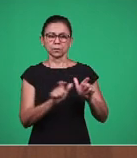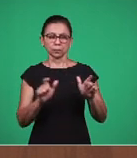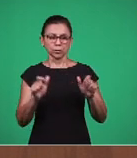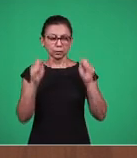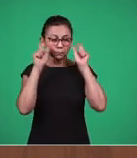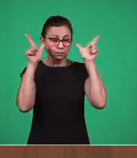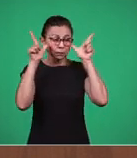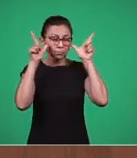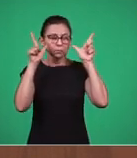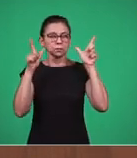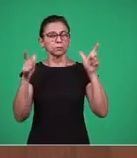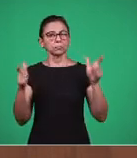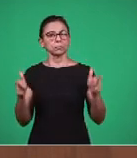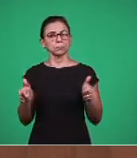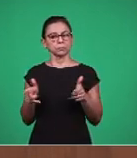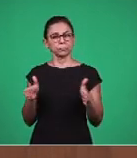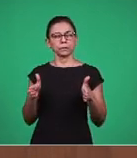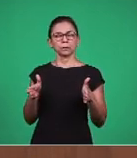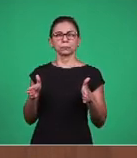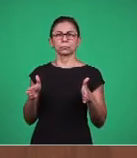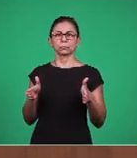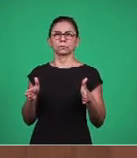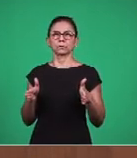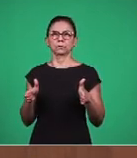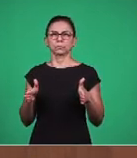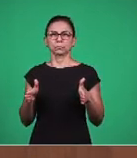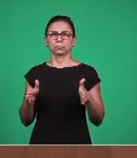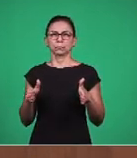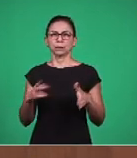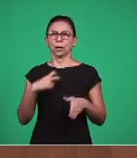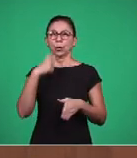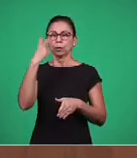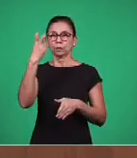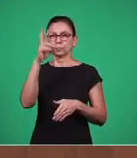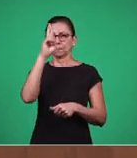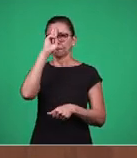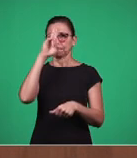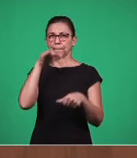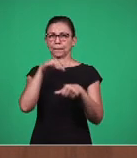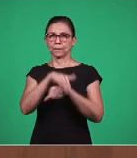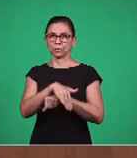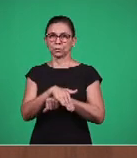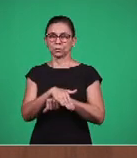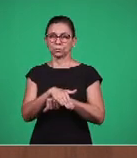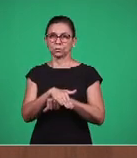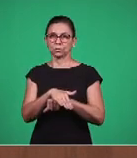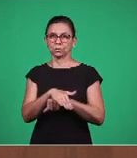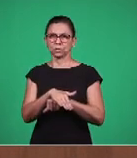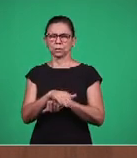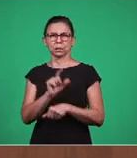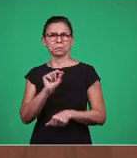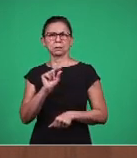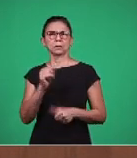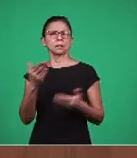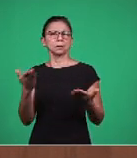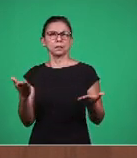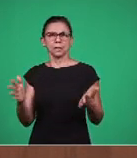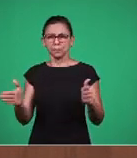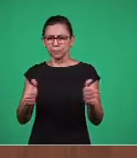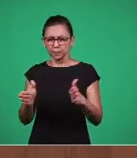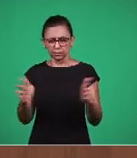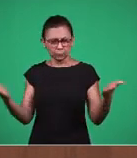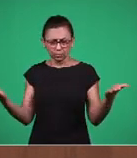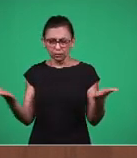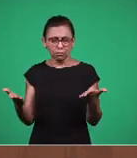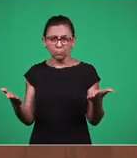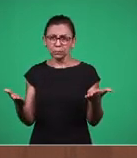é o momento. É o grito da meia-noite. E o grito da meia-noite é esse que nós estamos dando e vamos